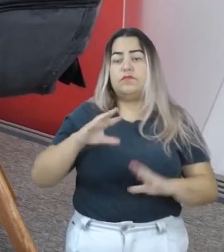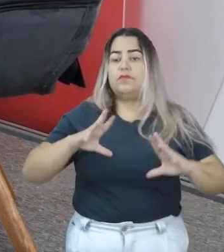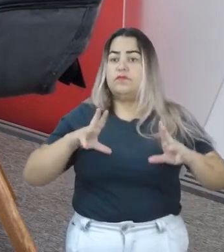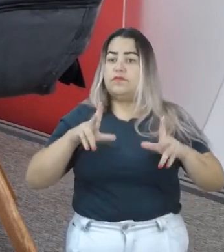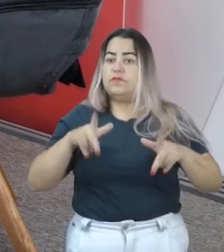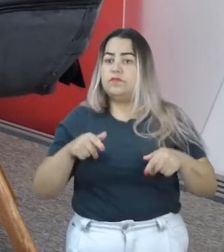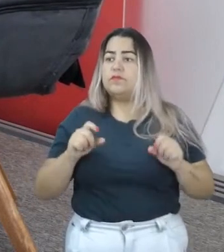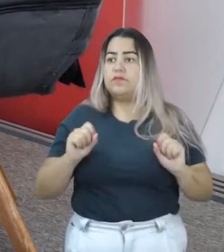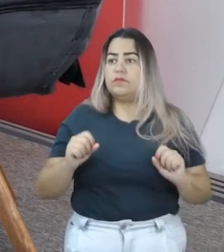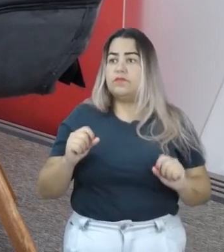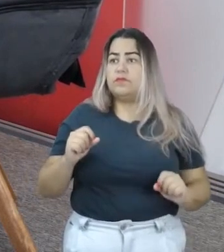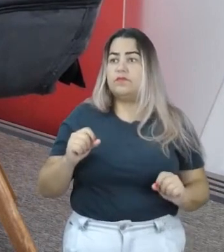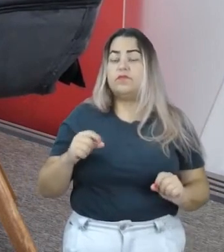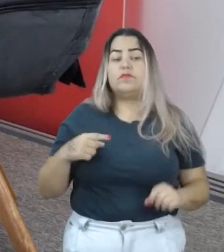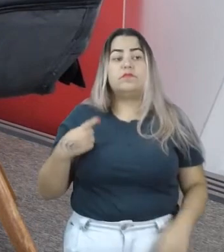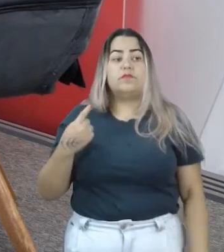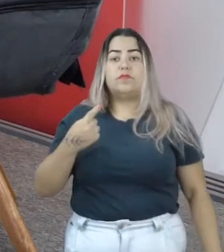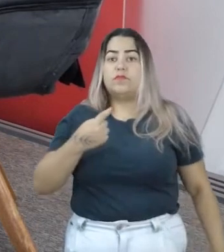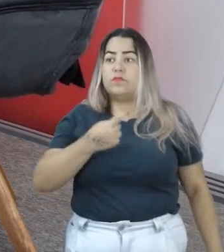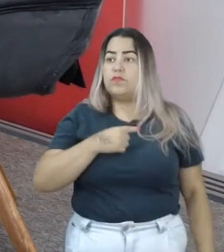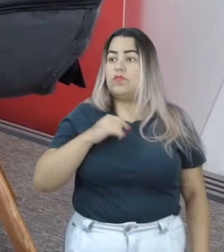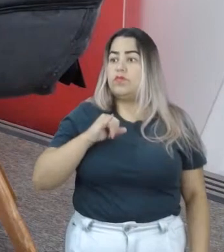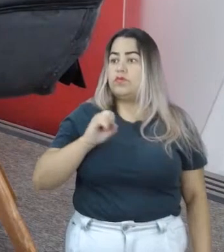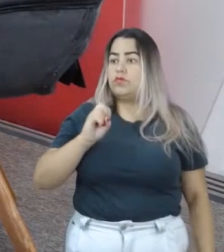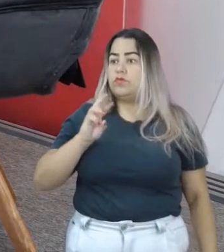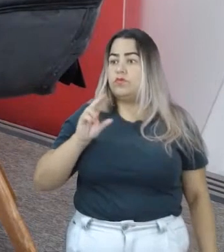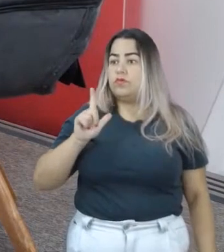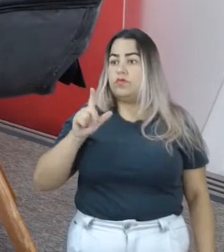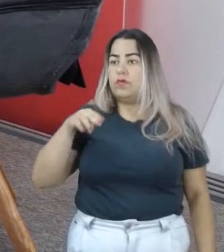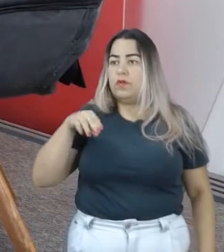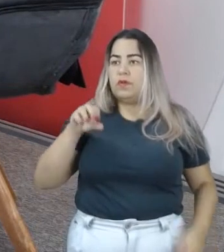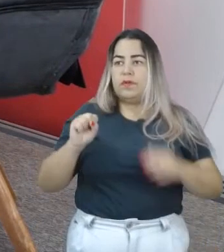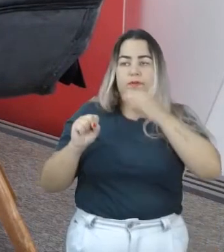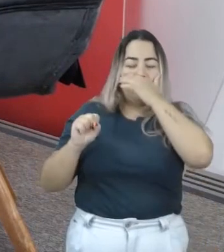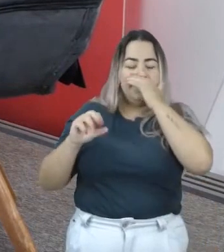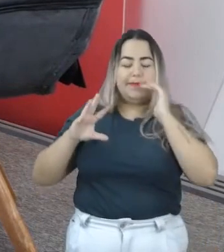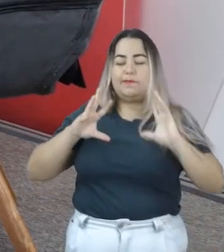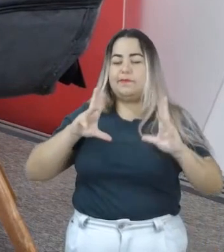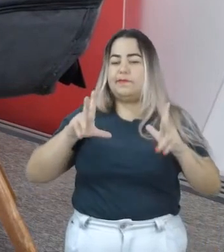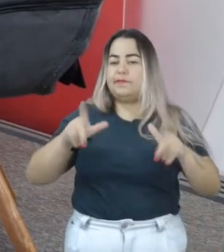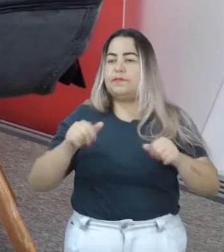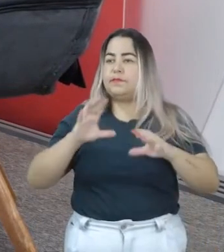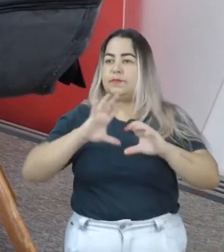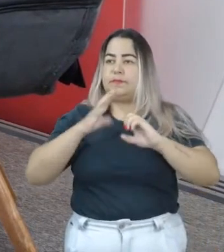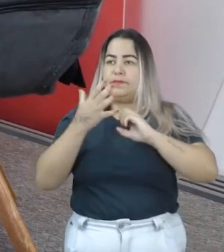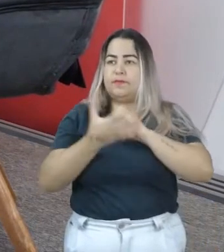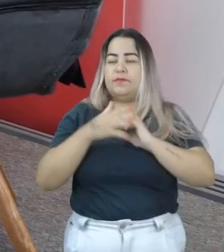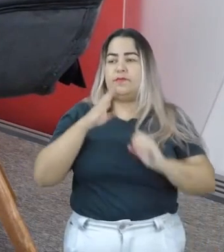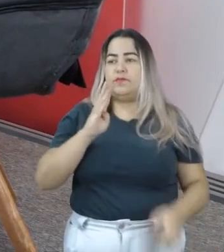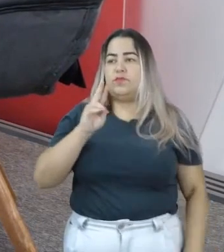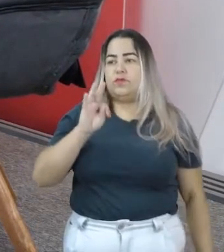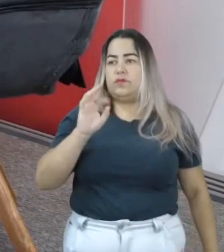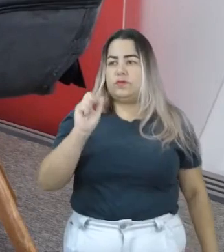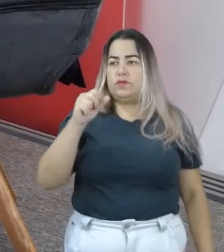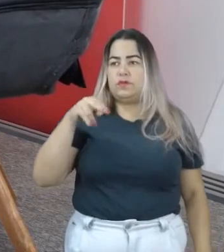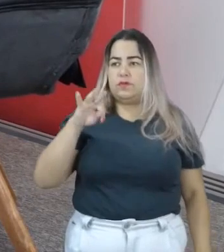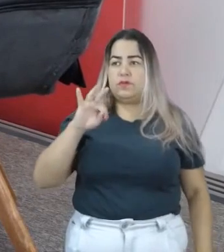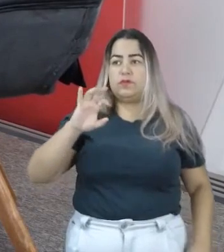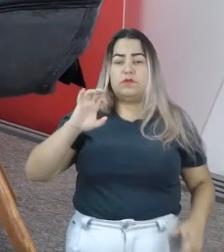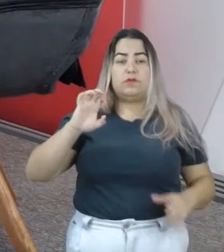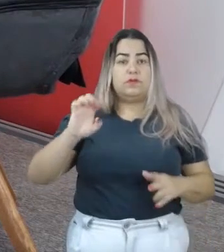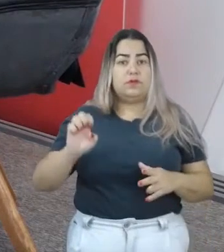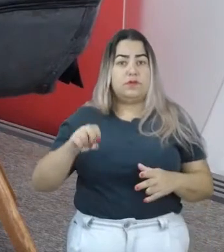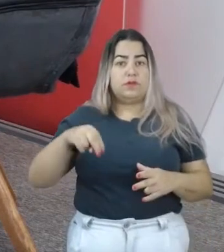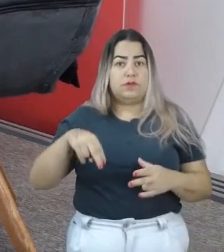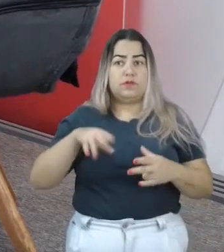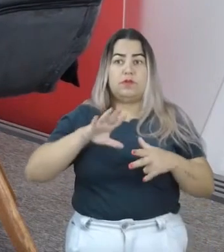elementos. Nós temos um insumo produzido aqui. Olha, na pandemia todo mundo falou de Butantan, Fiocruz, coisa que ninguém